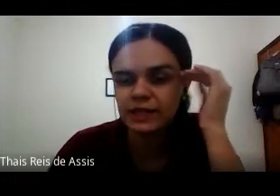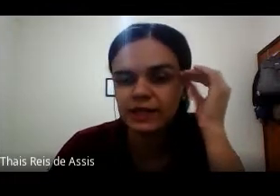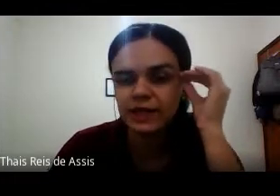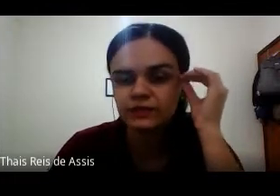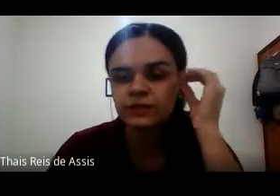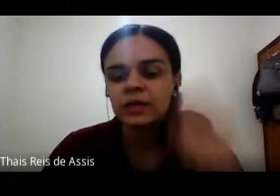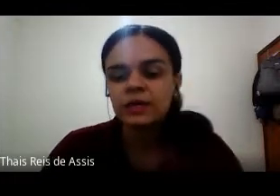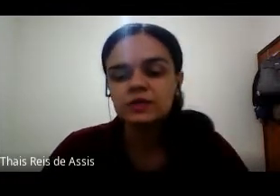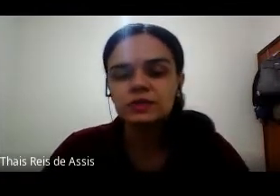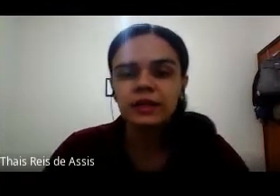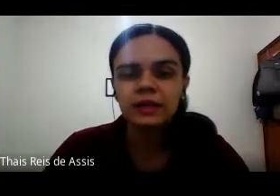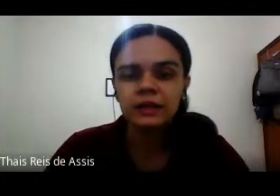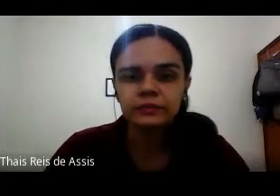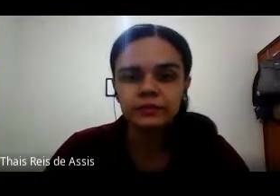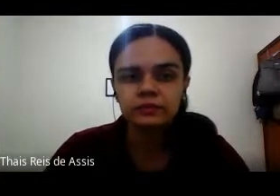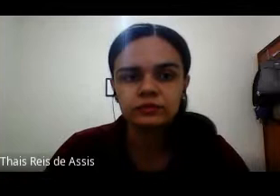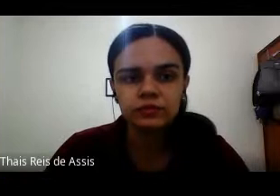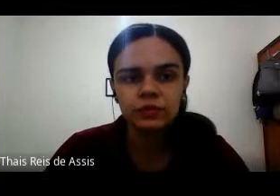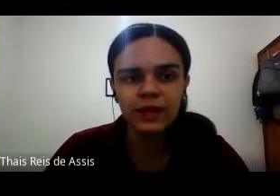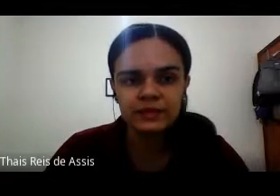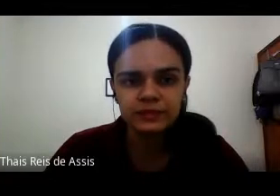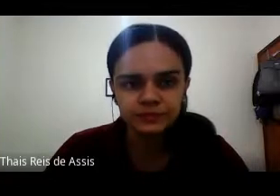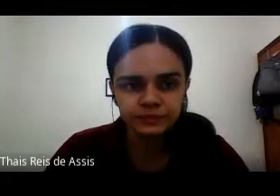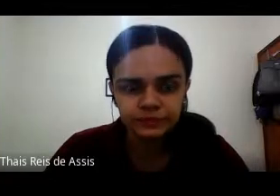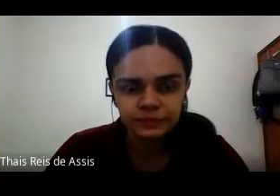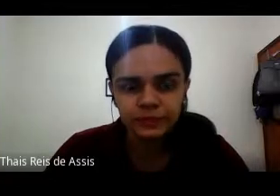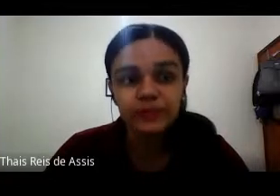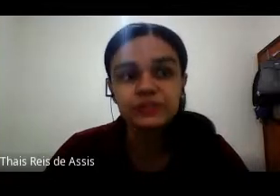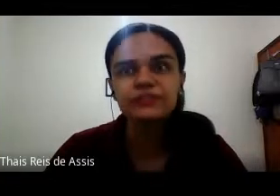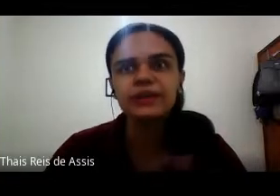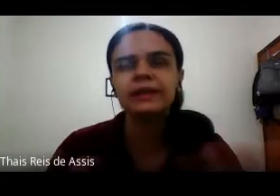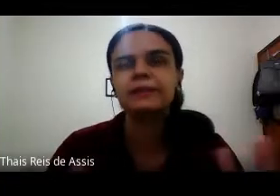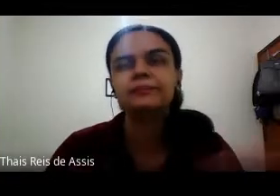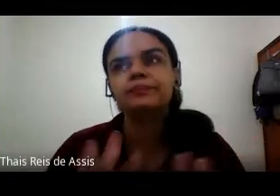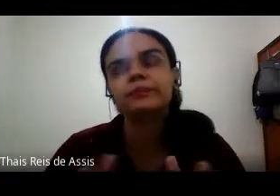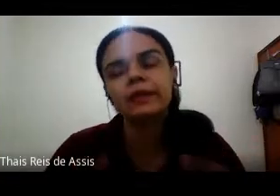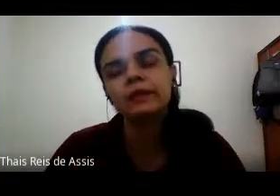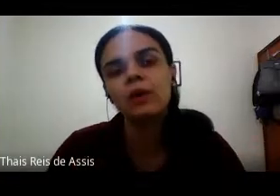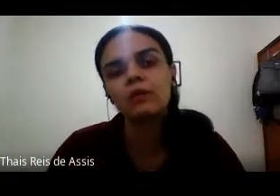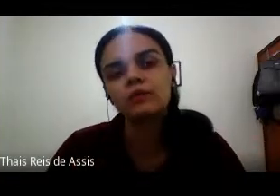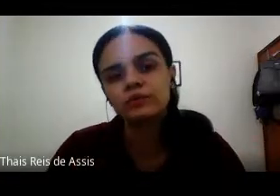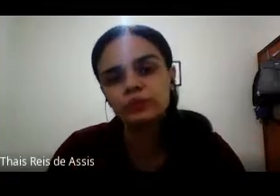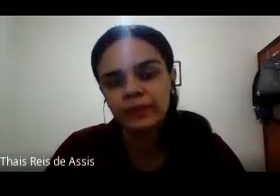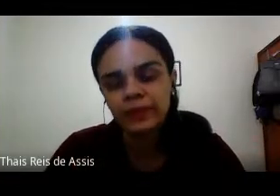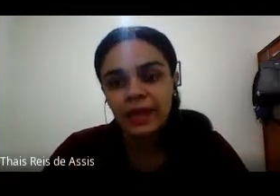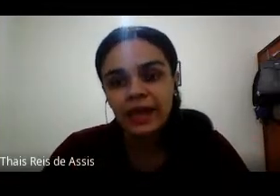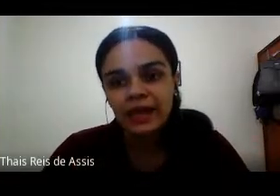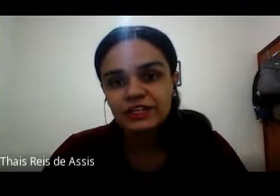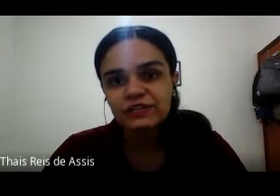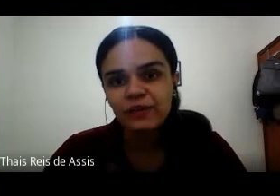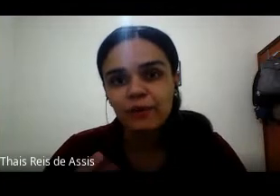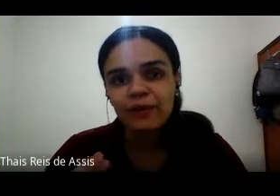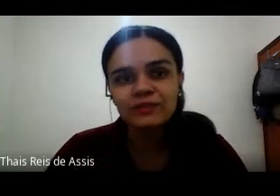acesso à internet. Isso cria um dualismo. A gente vê que, na atual conjuntura,